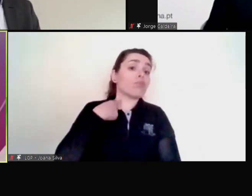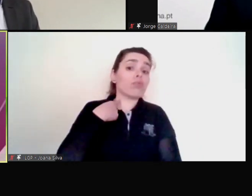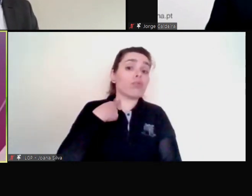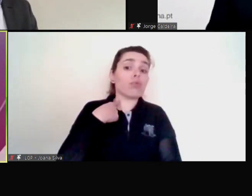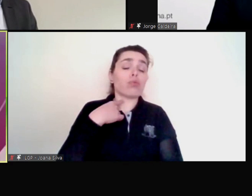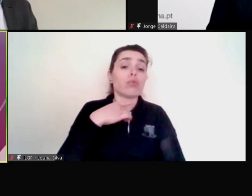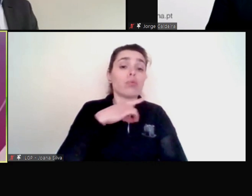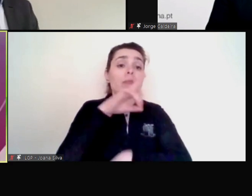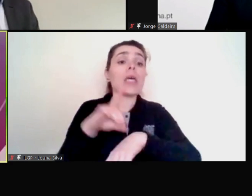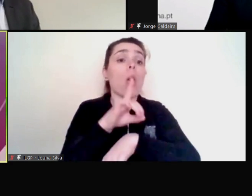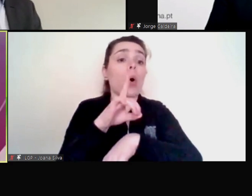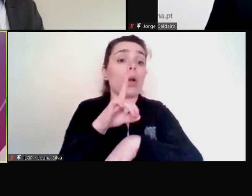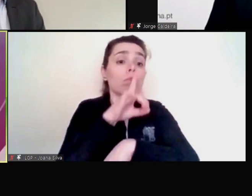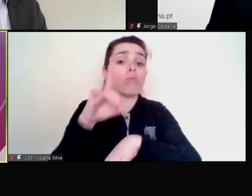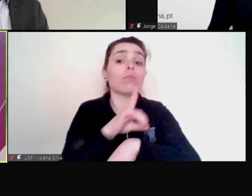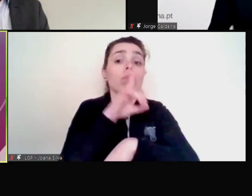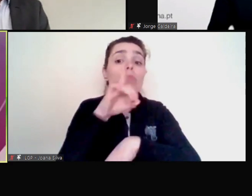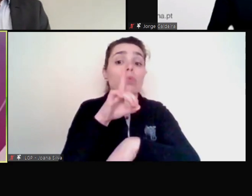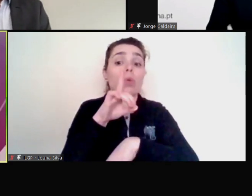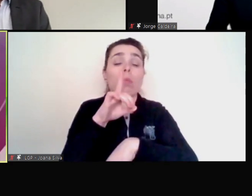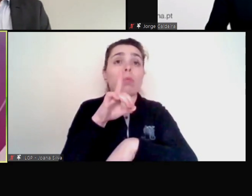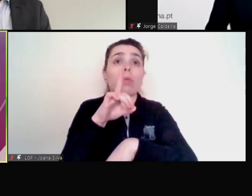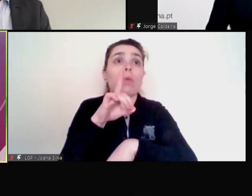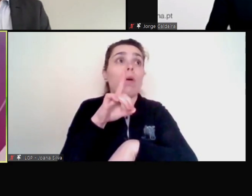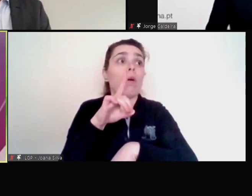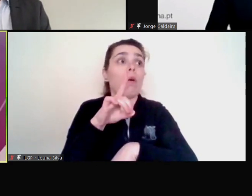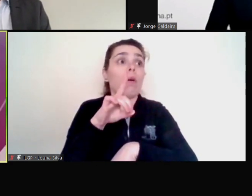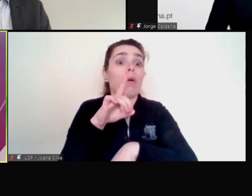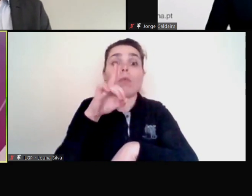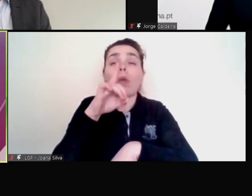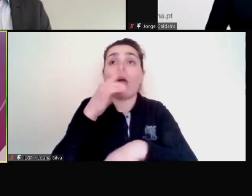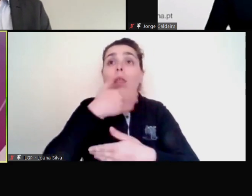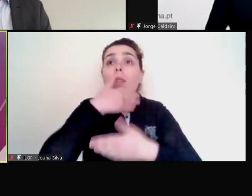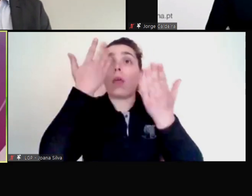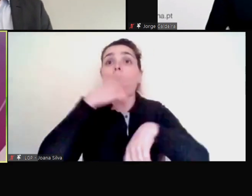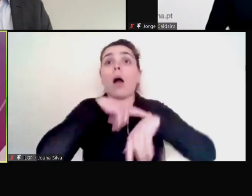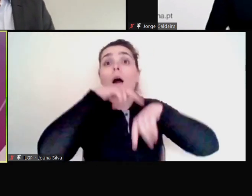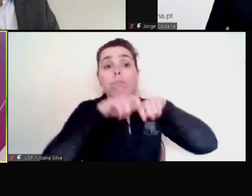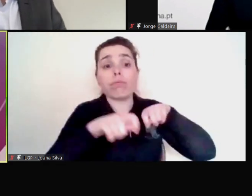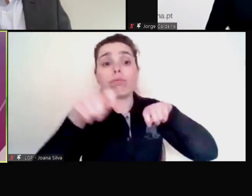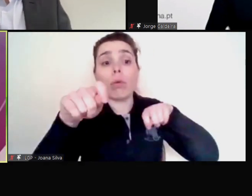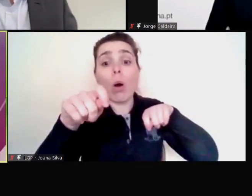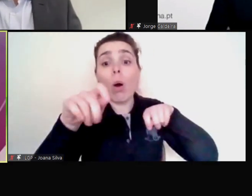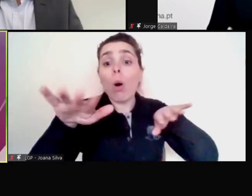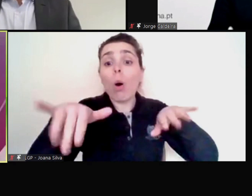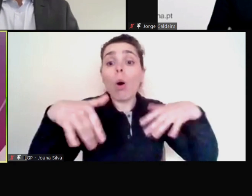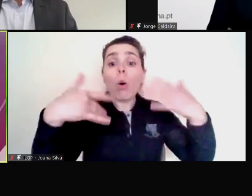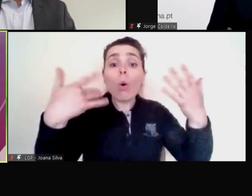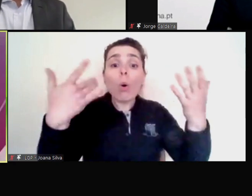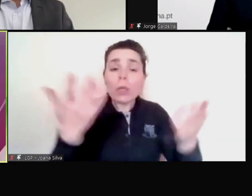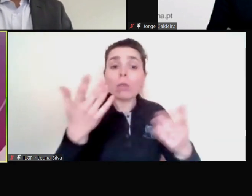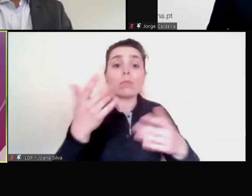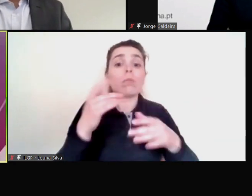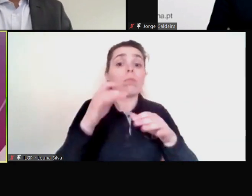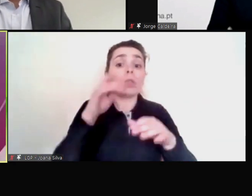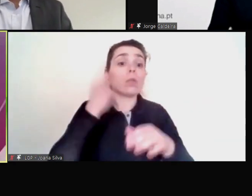6 horas, idealmente conclui-o em 6 dias, ou em 2 semanas, mas pode continuar a assistir ao curso mesmo depois de ele ter completado, até ao final do